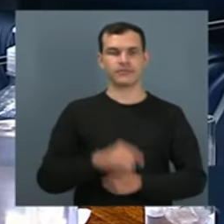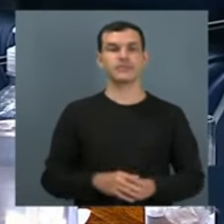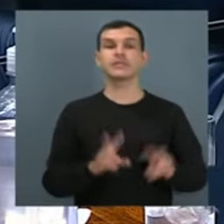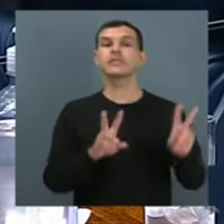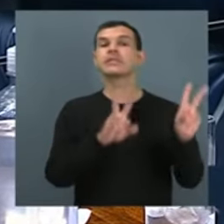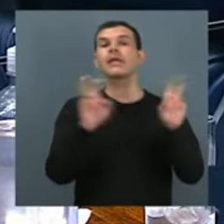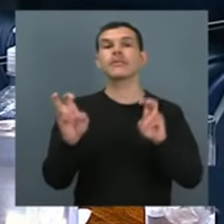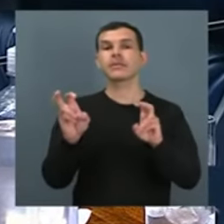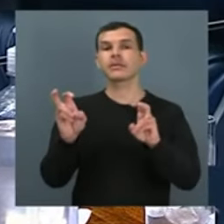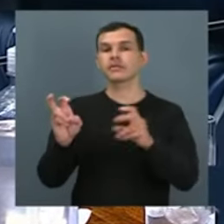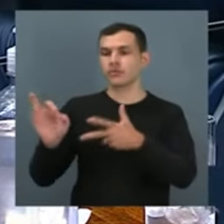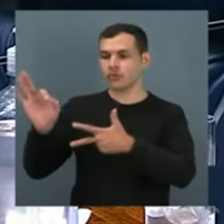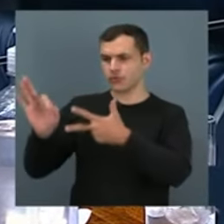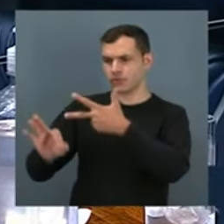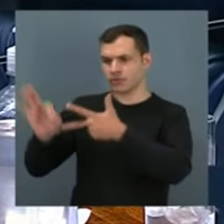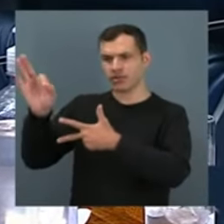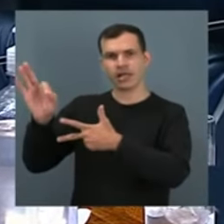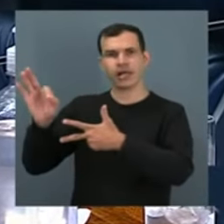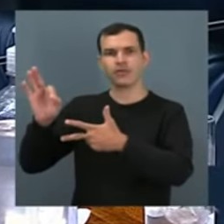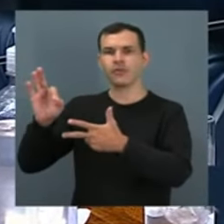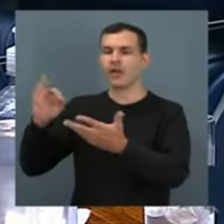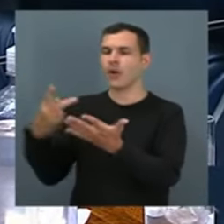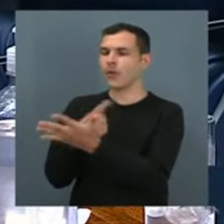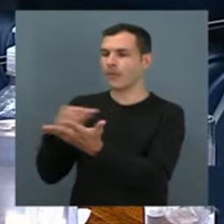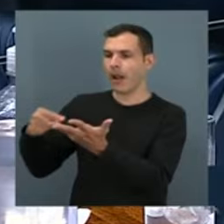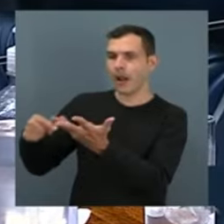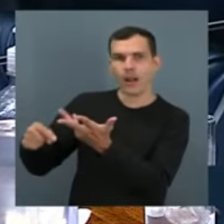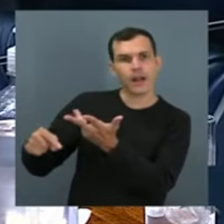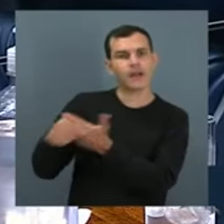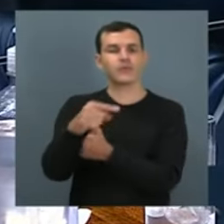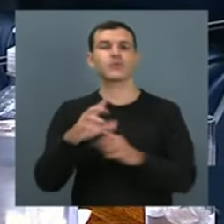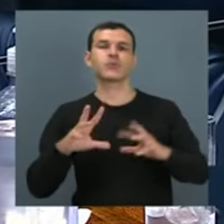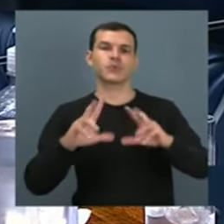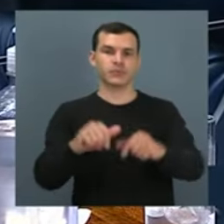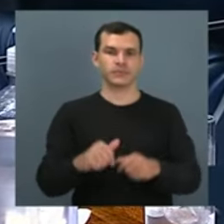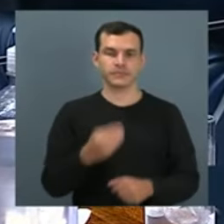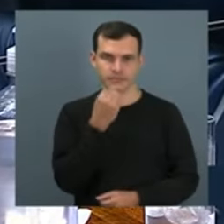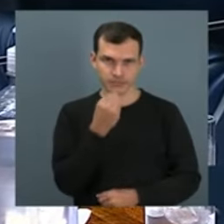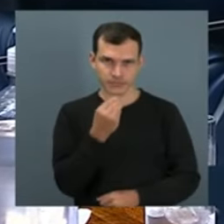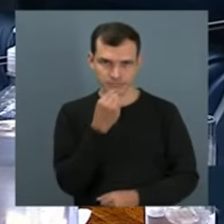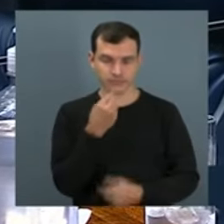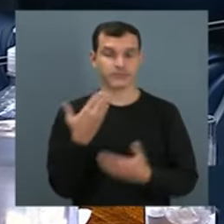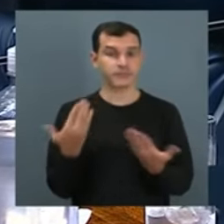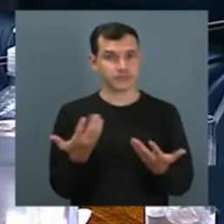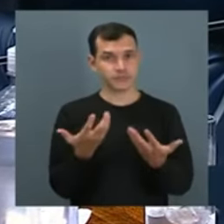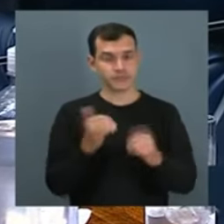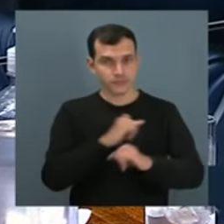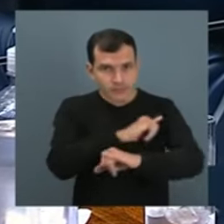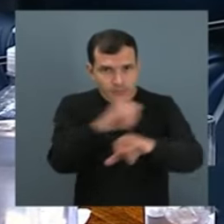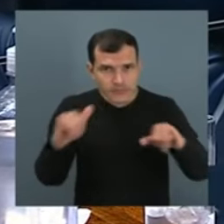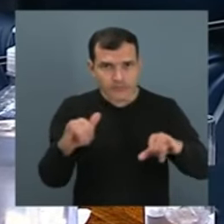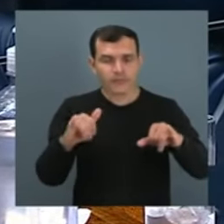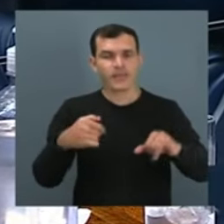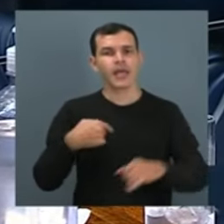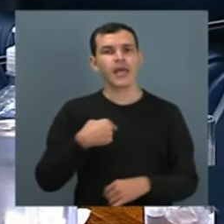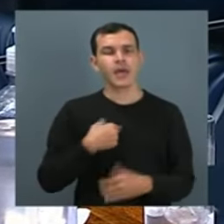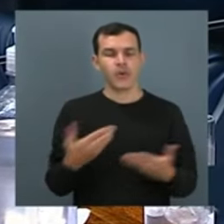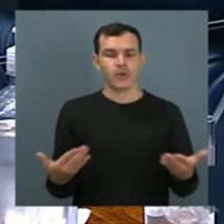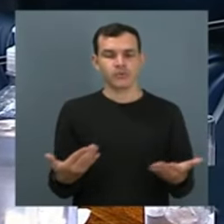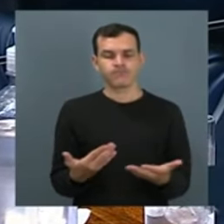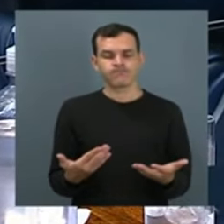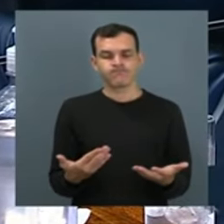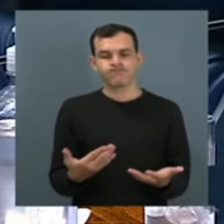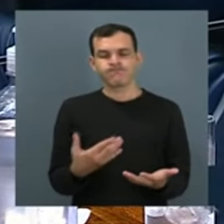tudo. Então, eu só queria fazer essa observação. Eu vou sair daqui com essa tristeza, porque